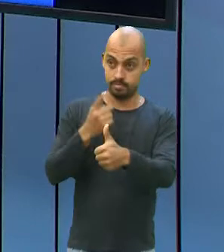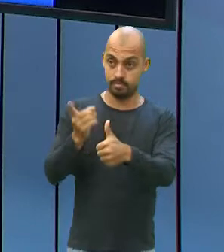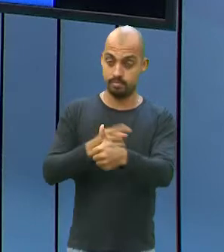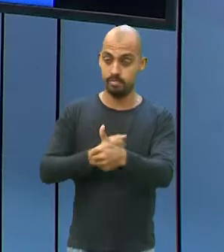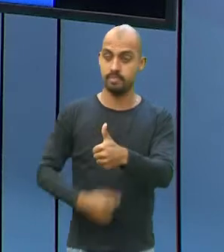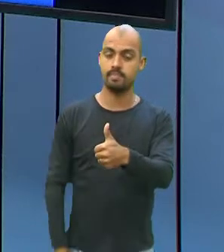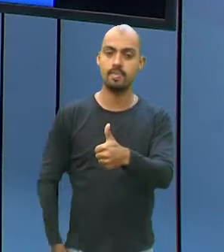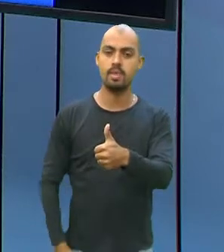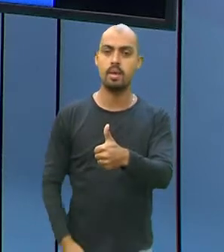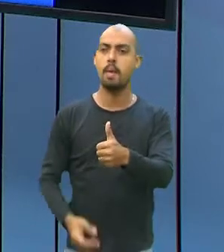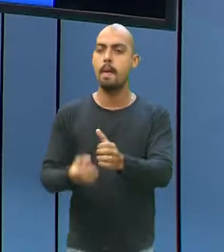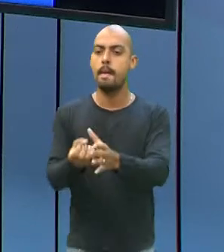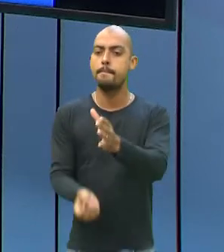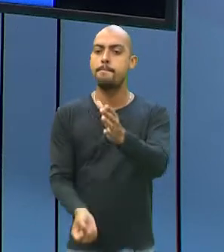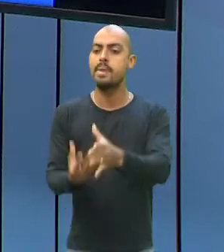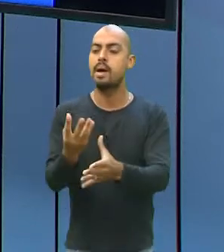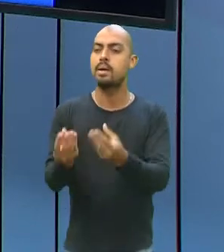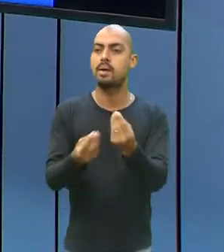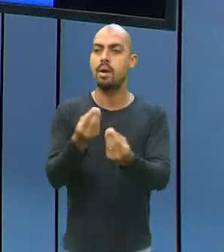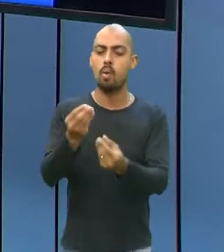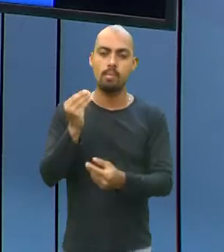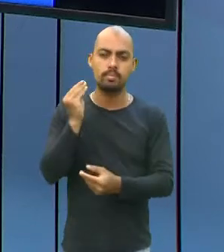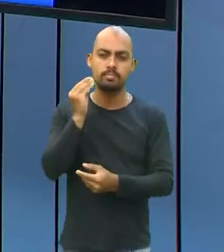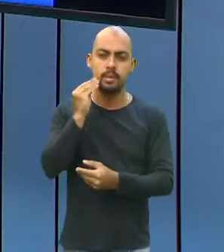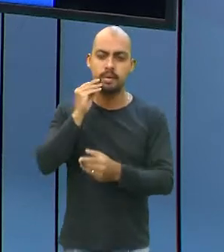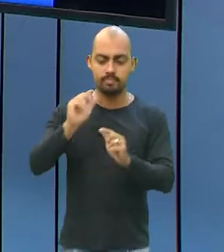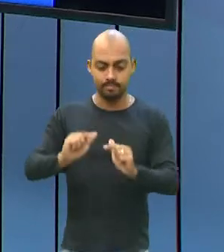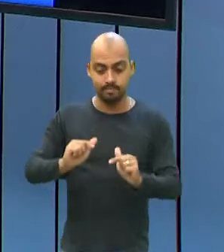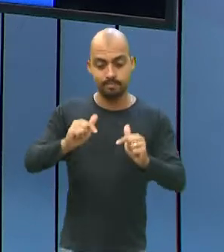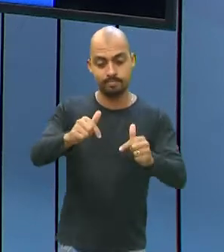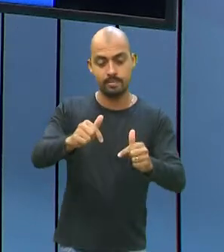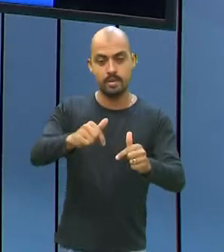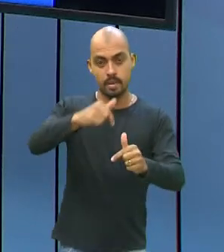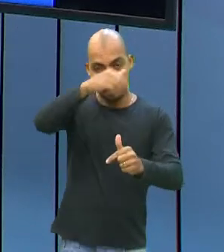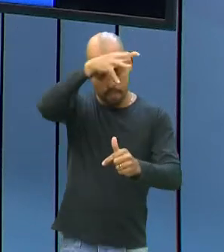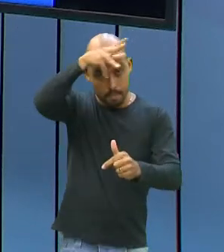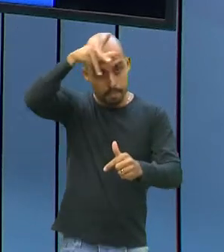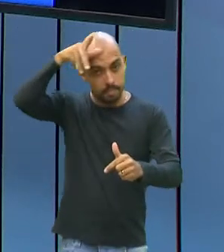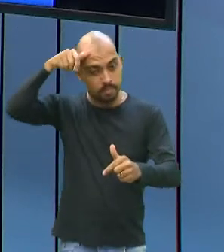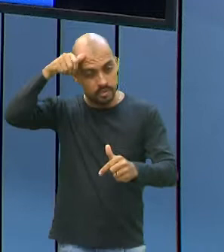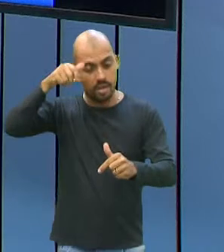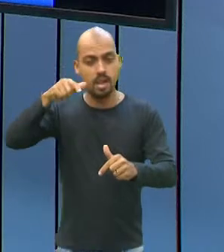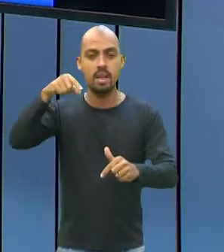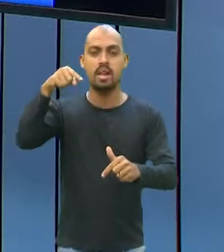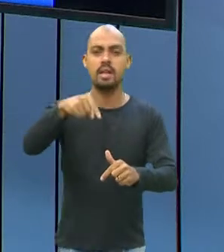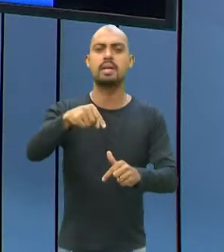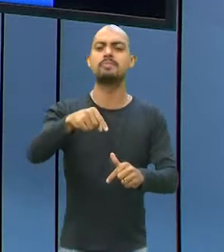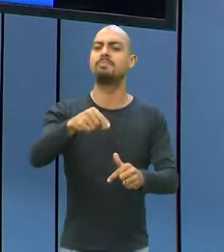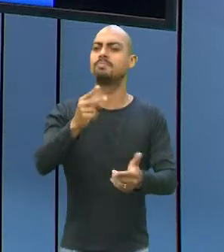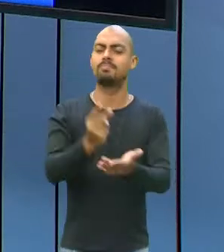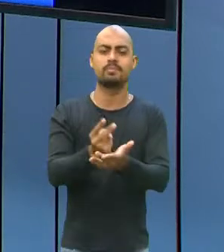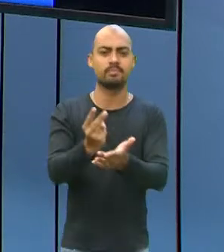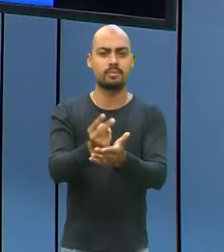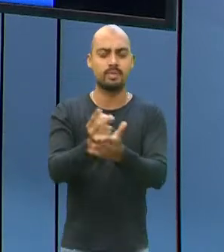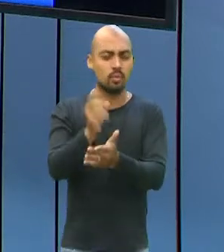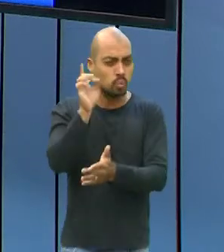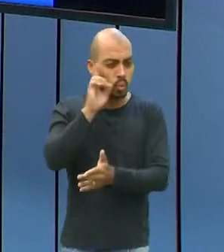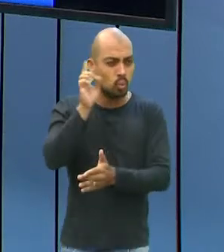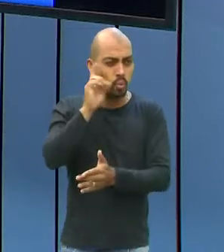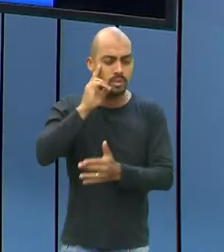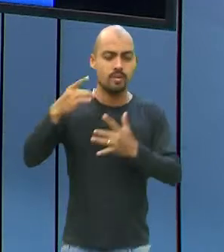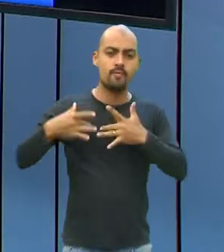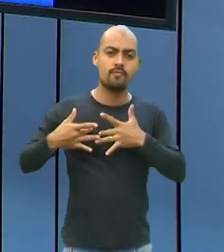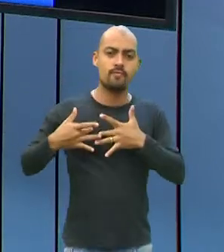primeiramente como surgiu essa oportunidade de ir ao Pantanal em que você fez durante vários dias um